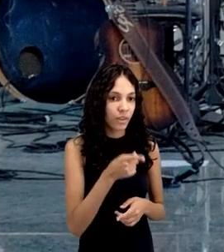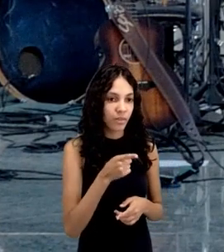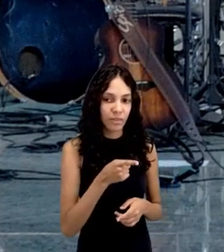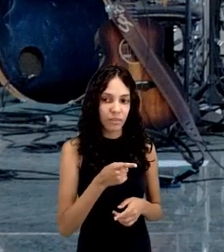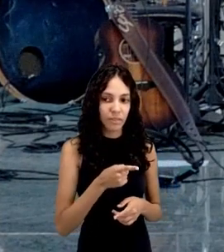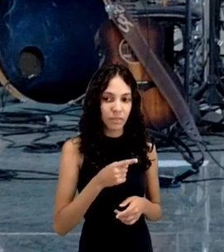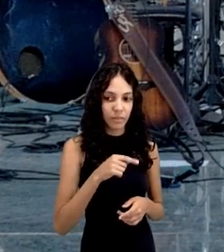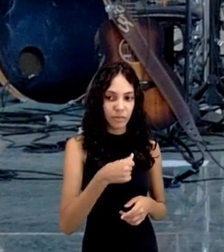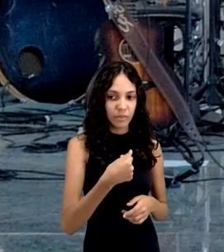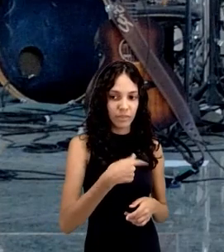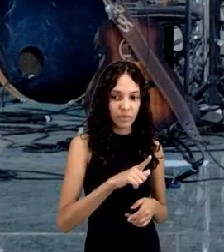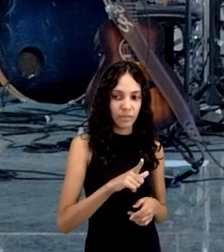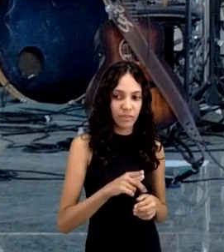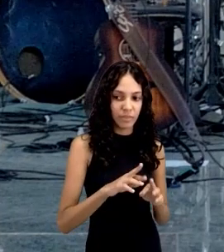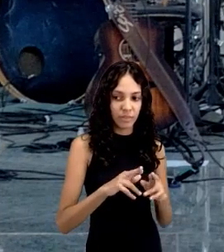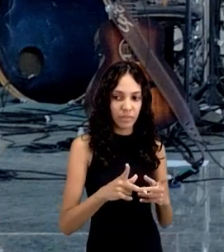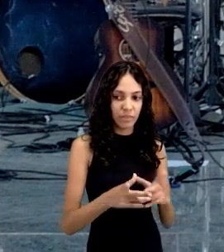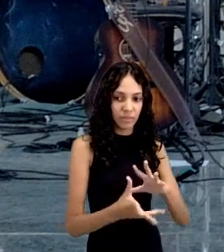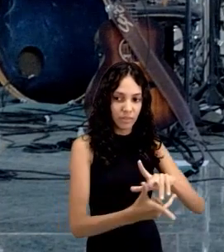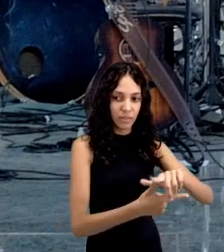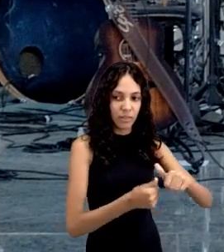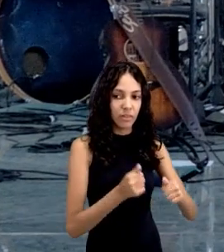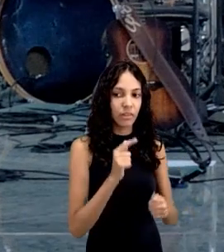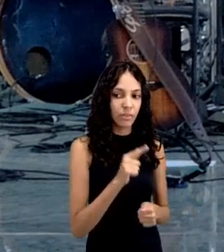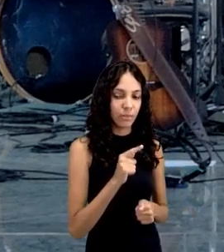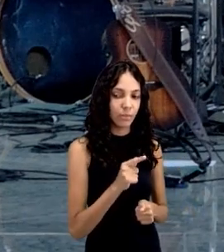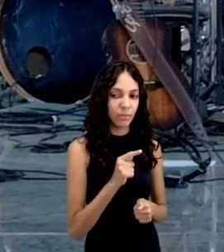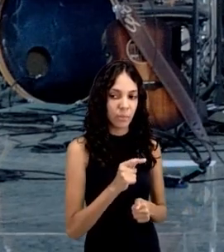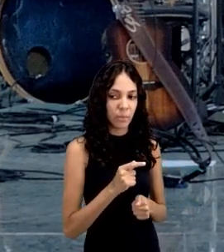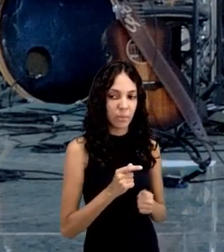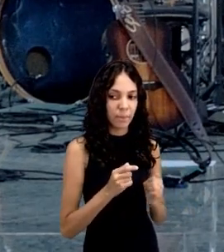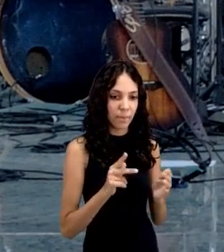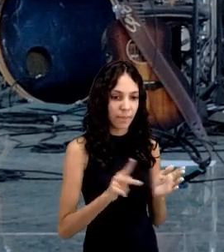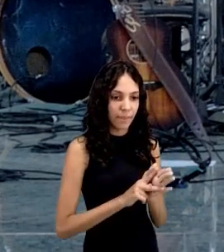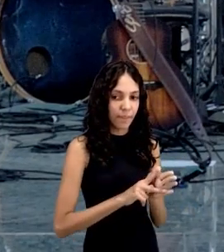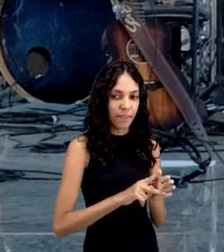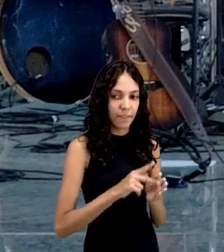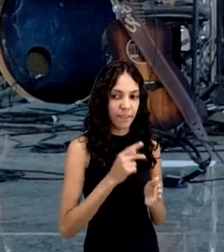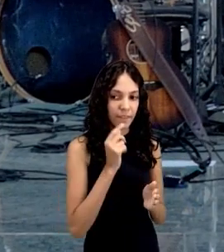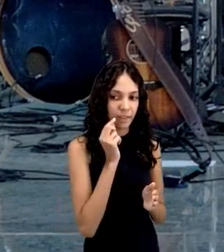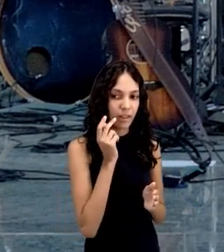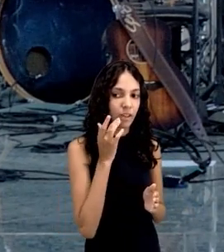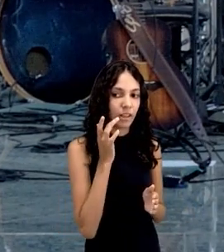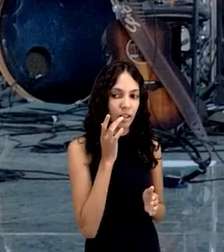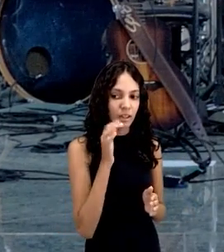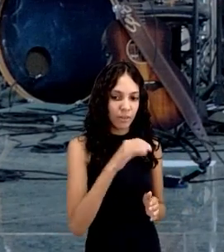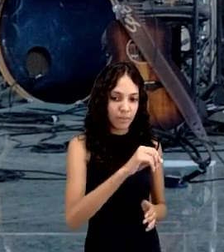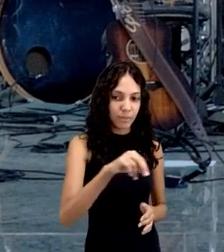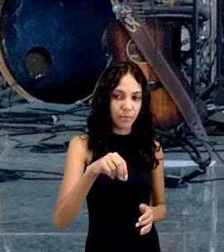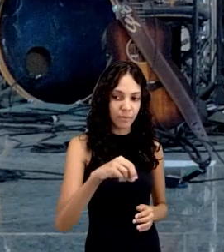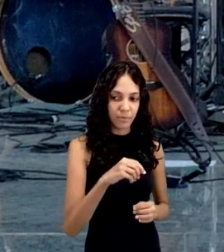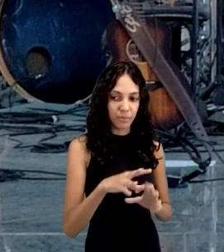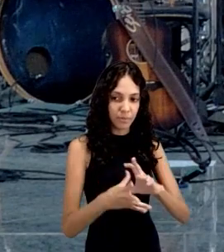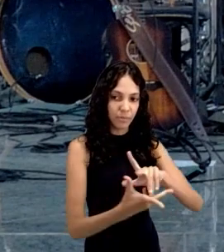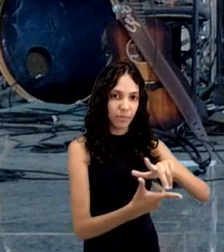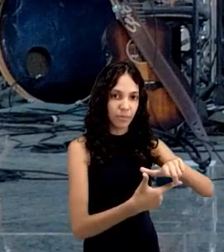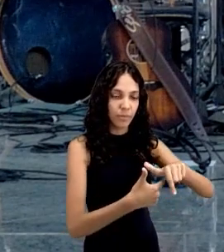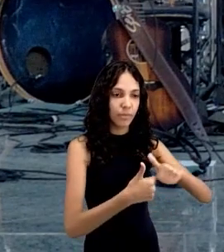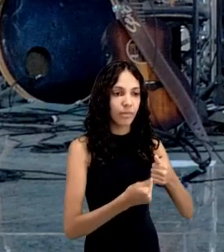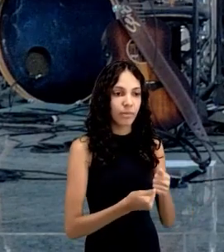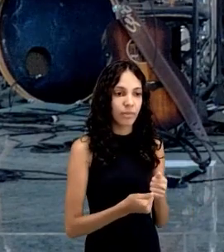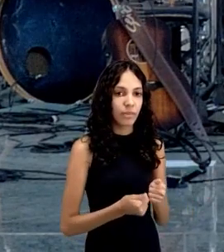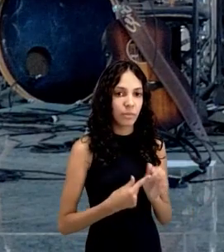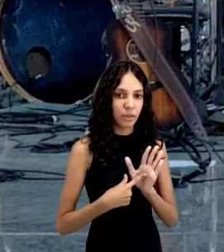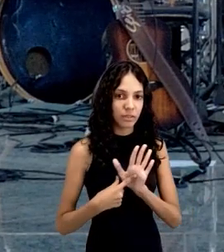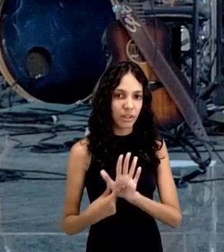Nós somos o elemento chamado pelo Senhor Jesus para mostrar a diferença em tudo que a humanidade faz. Não faz